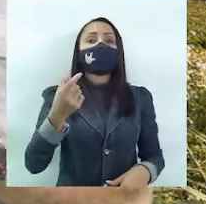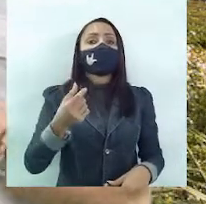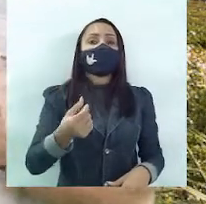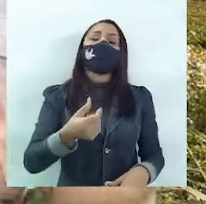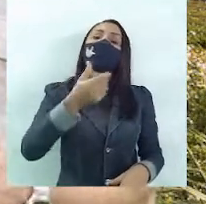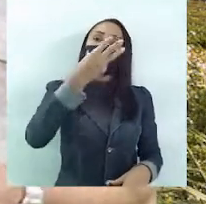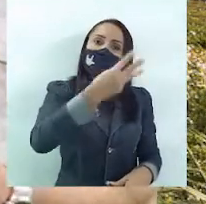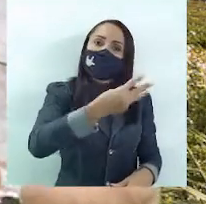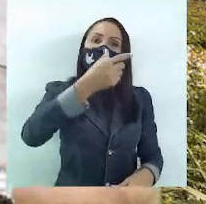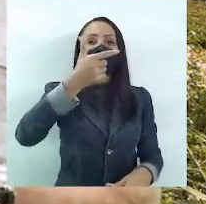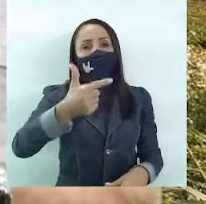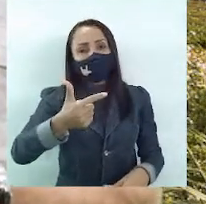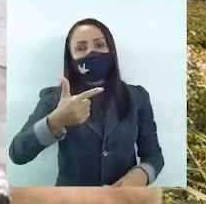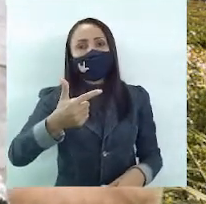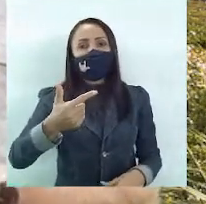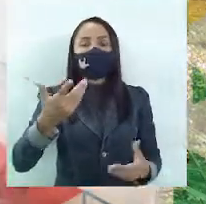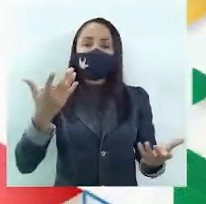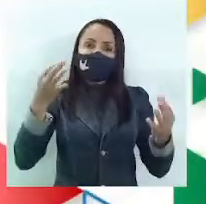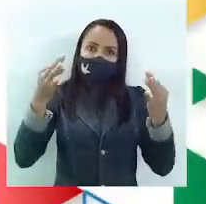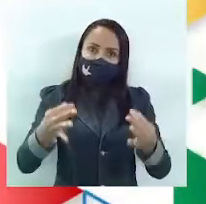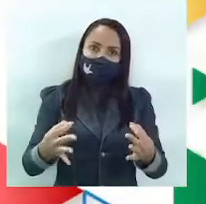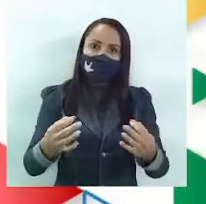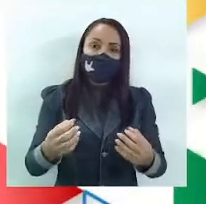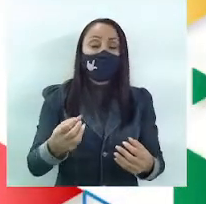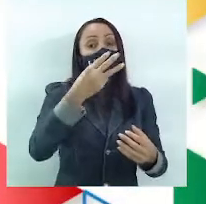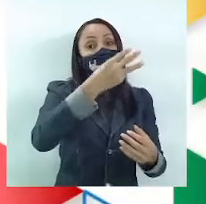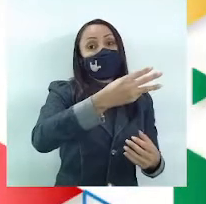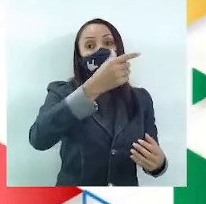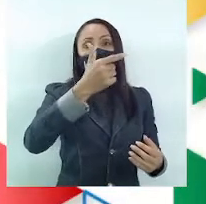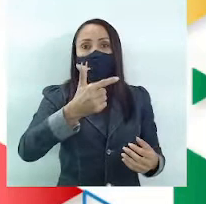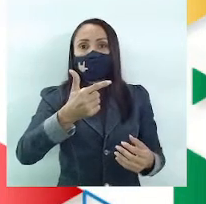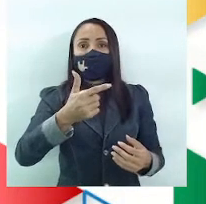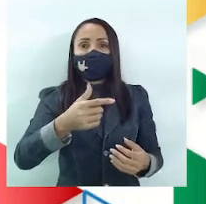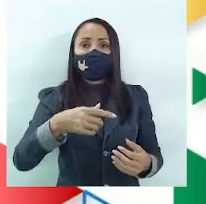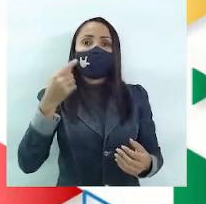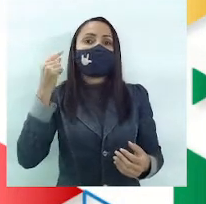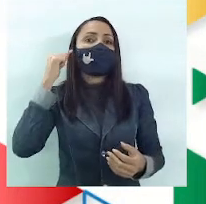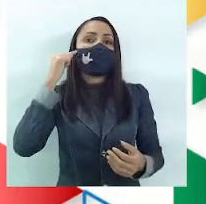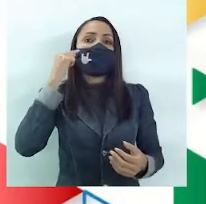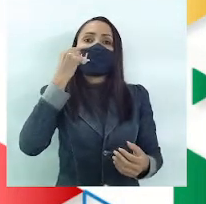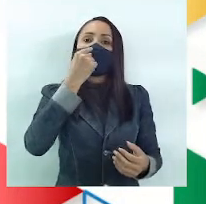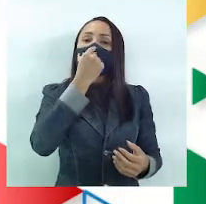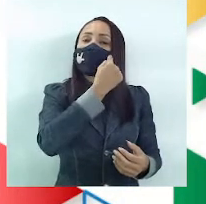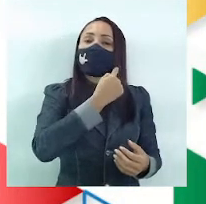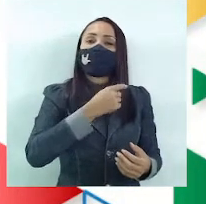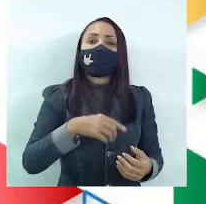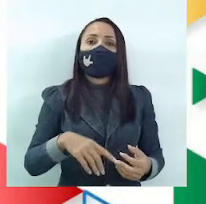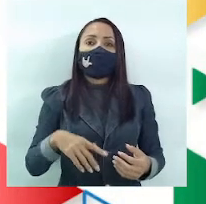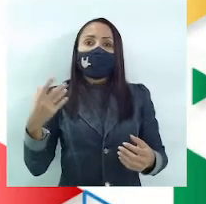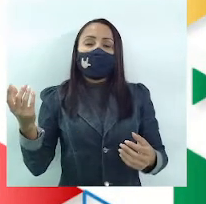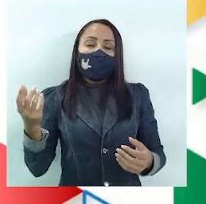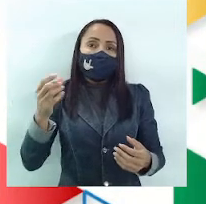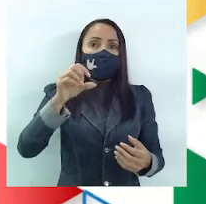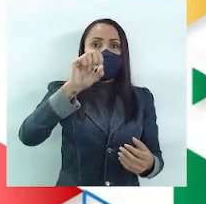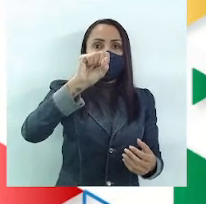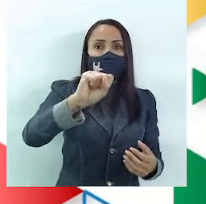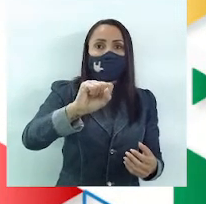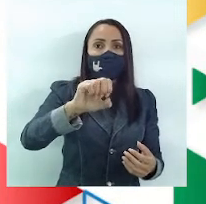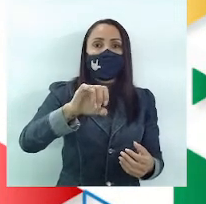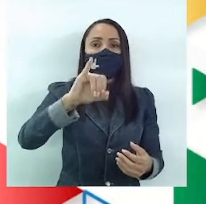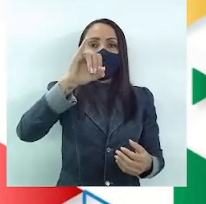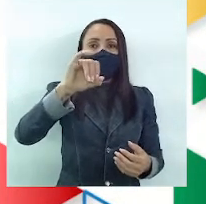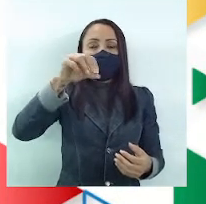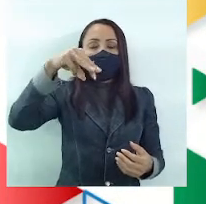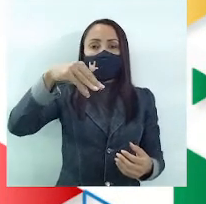32 dentes nós temos, tá certo? O total são 32 dentes. Dentre esses dentes nós temos 8 incisivos, 4